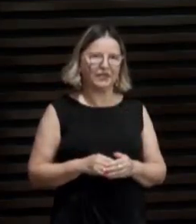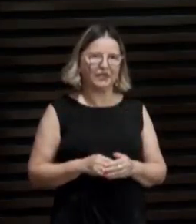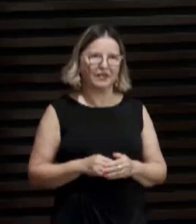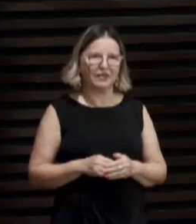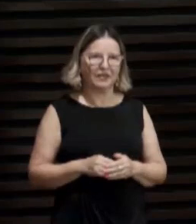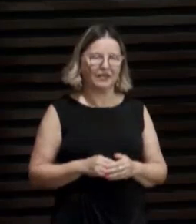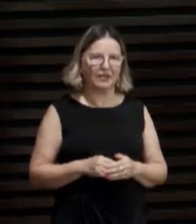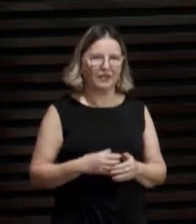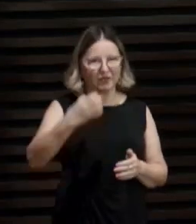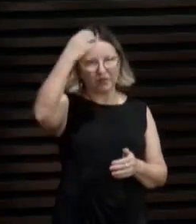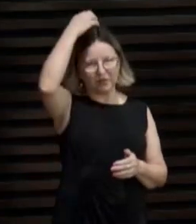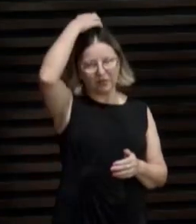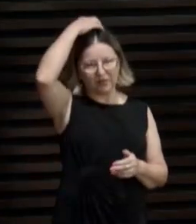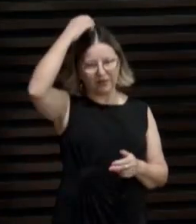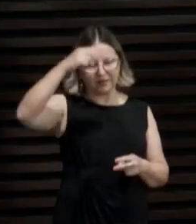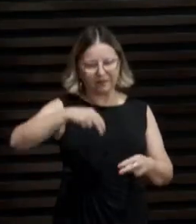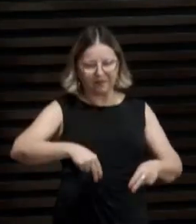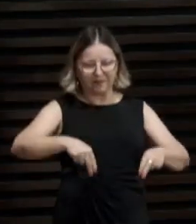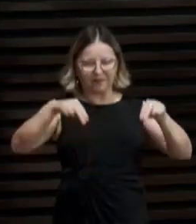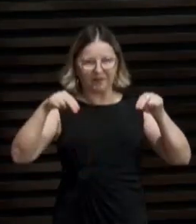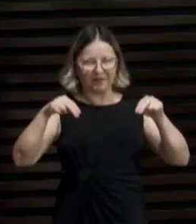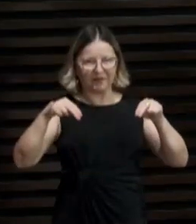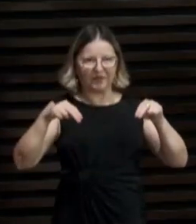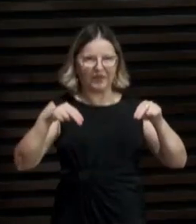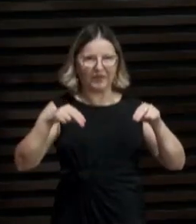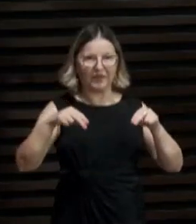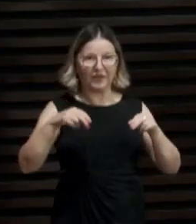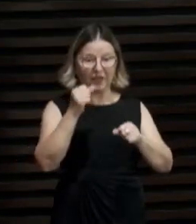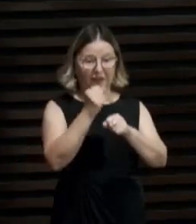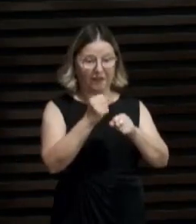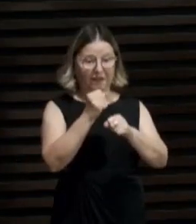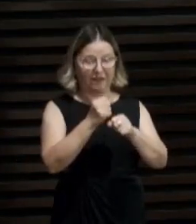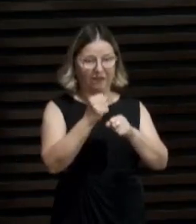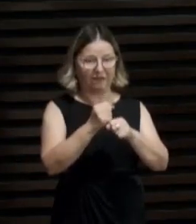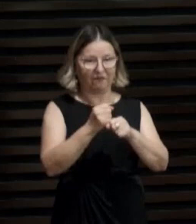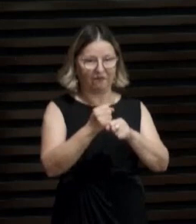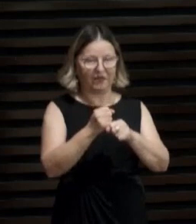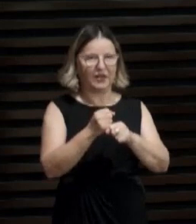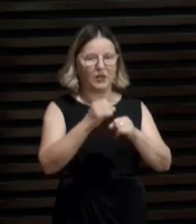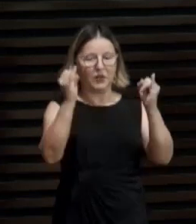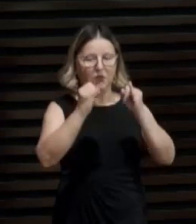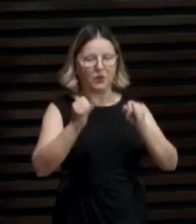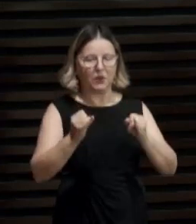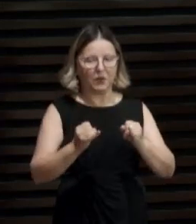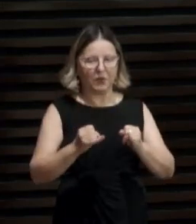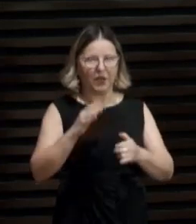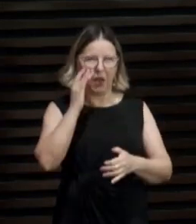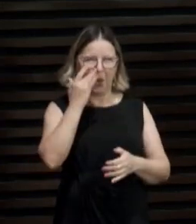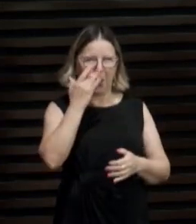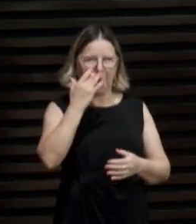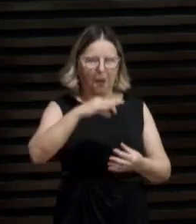rei Nabucodonosor, ele faz uma imagem de ouro que tinha 60 côvados de altura e 6